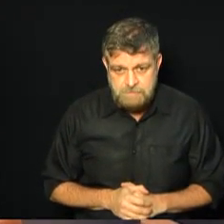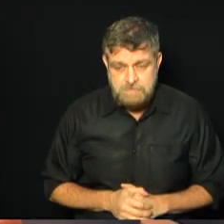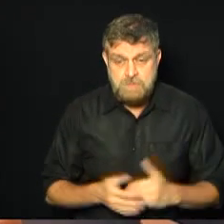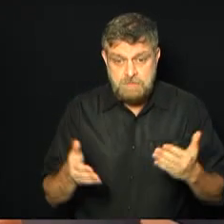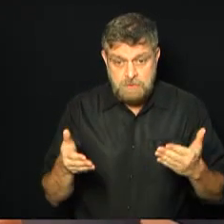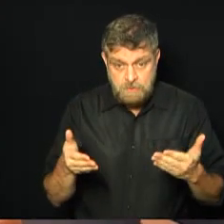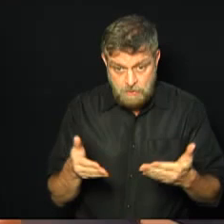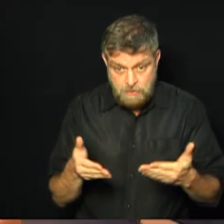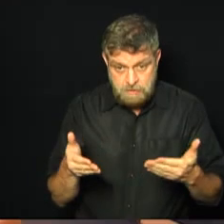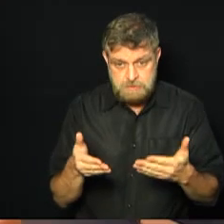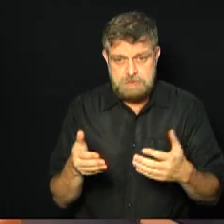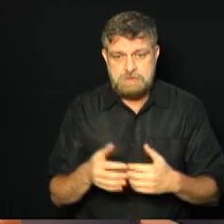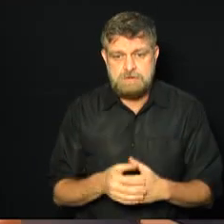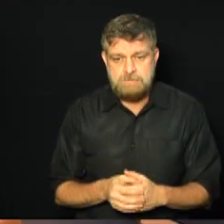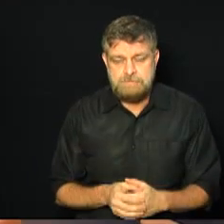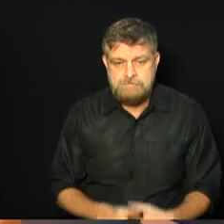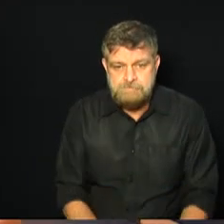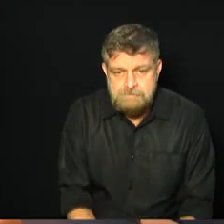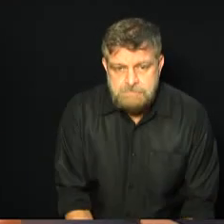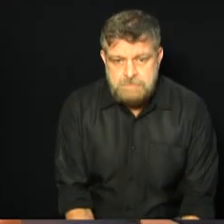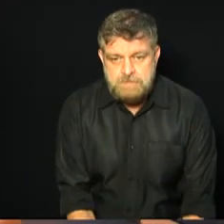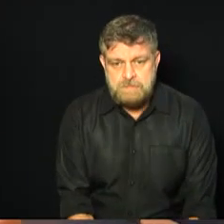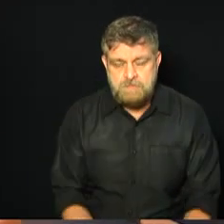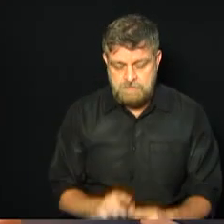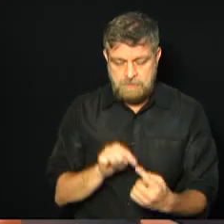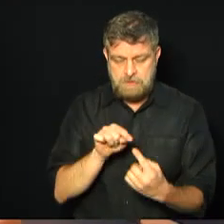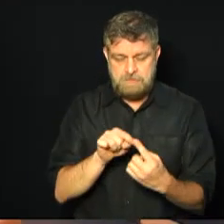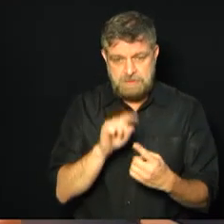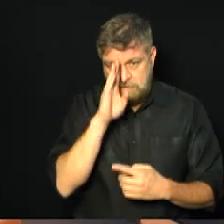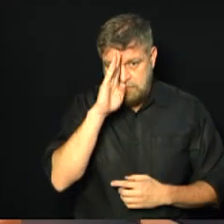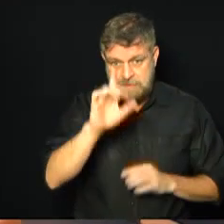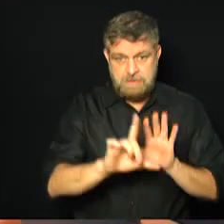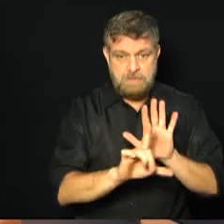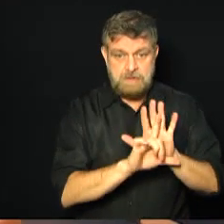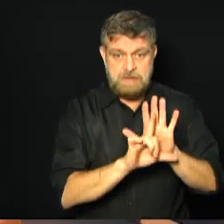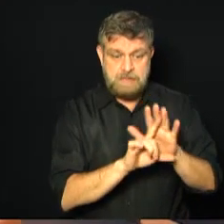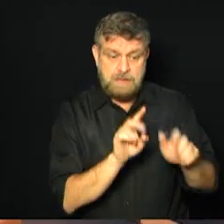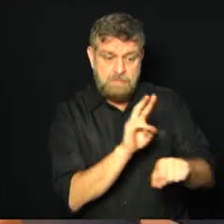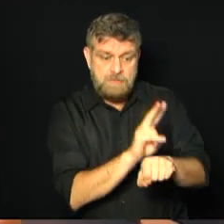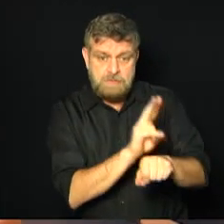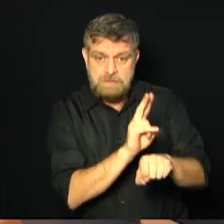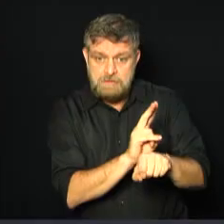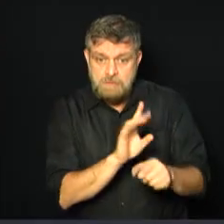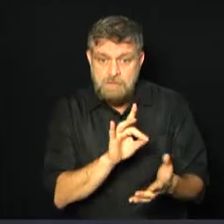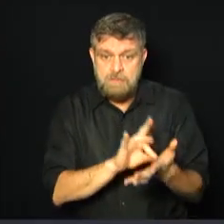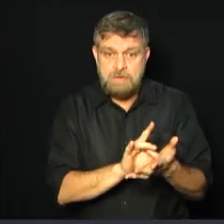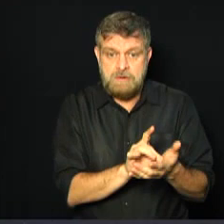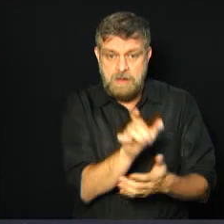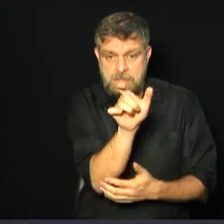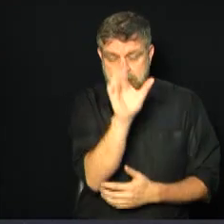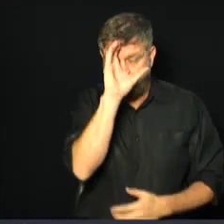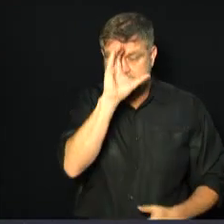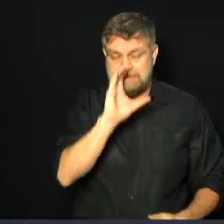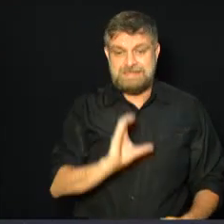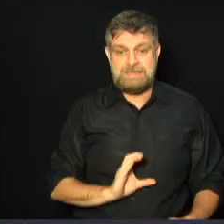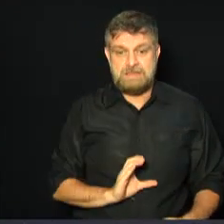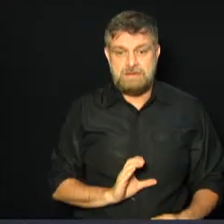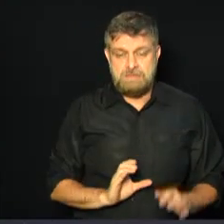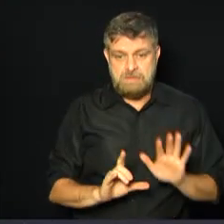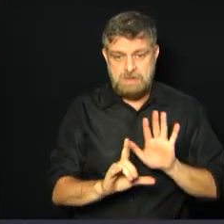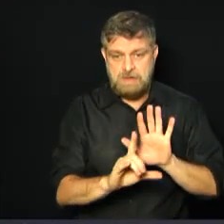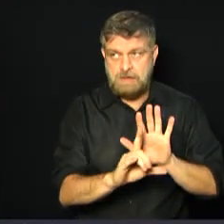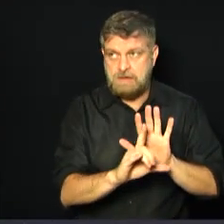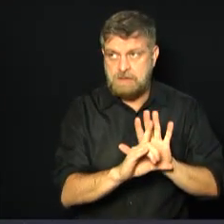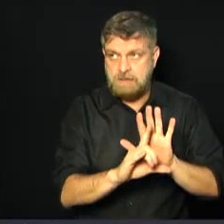hoje. O intuito Ok. principal da lei é proteger o titular, Sim. é proteger o cidadão. Por isso que é lei